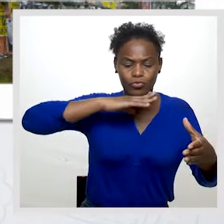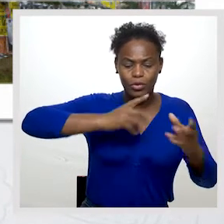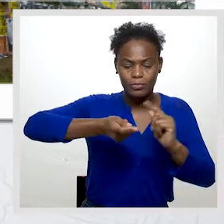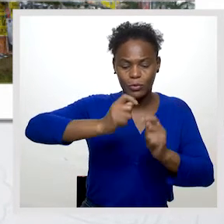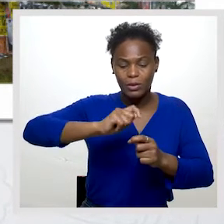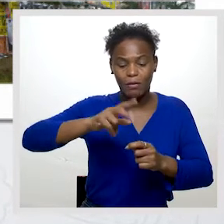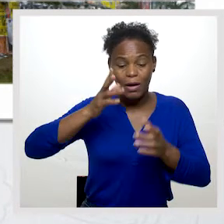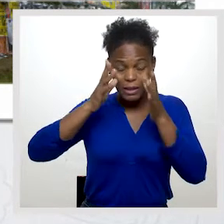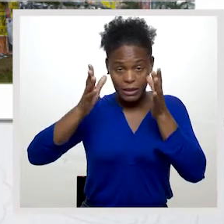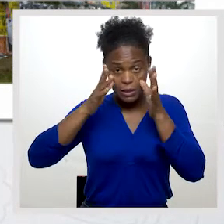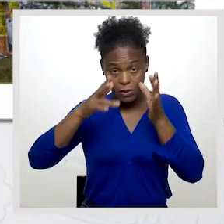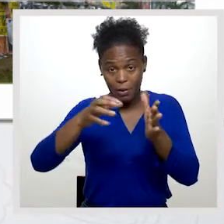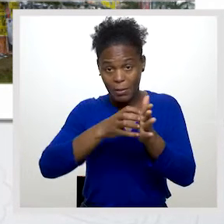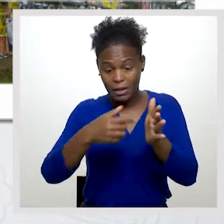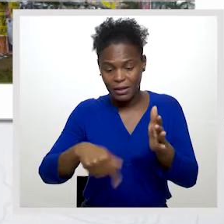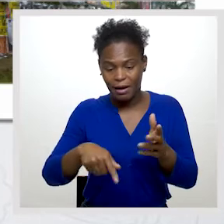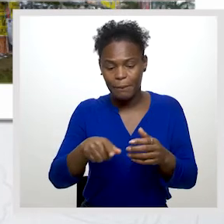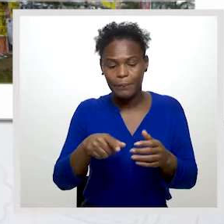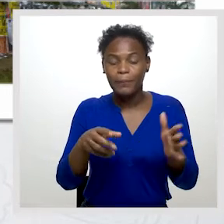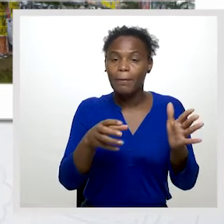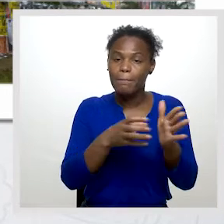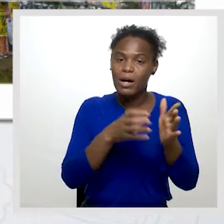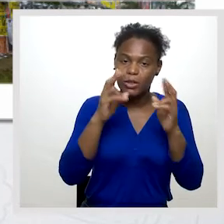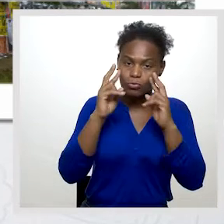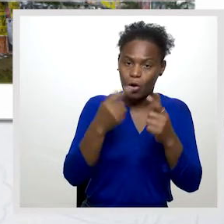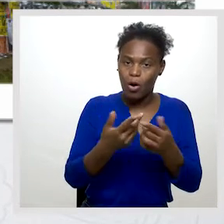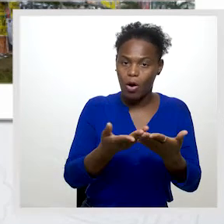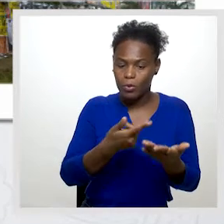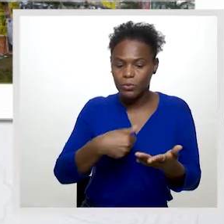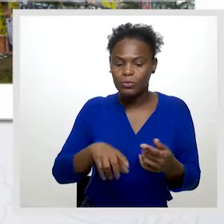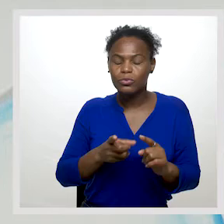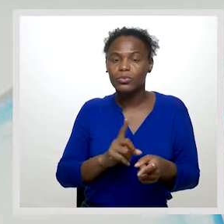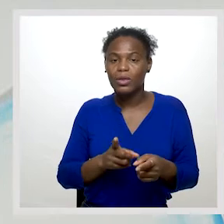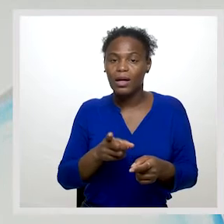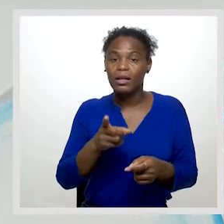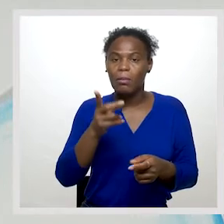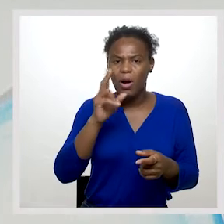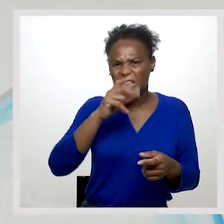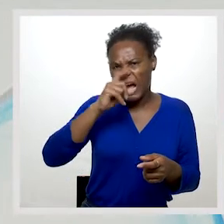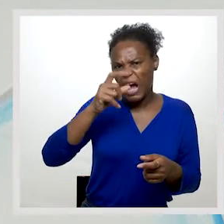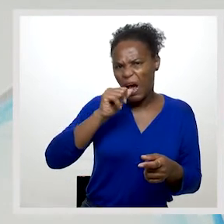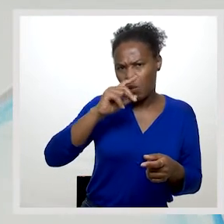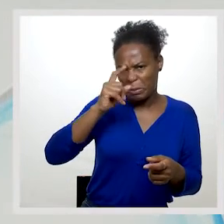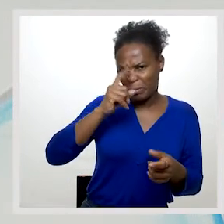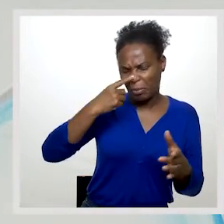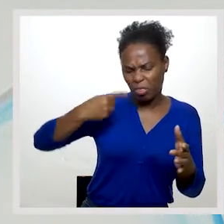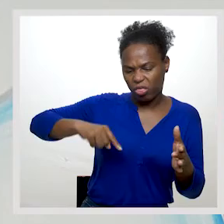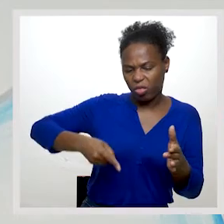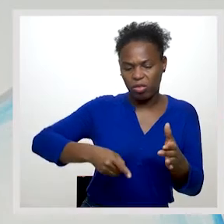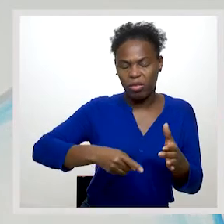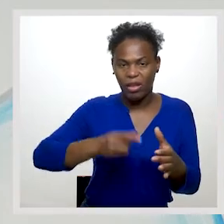temos ali. A imagem está a nos mostrar o que é? Os esgotos, não é? Os